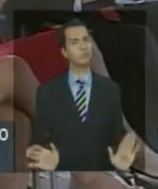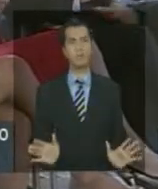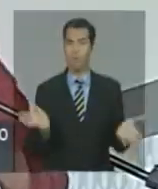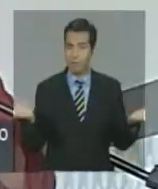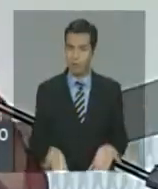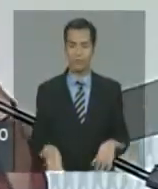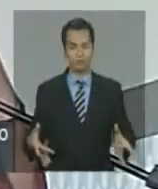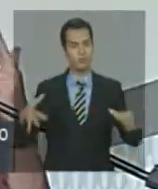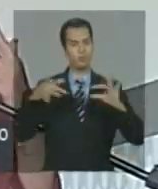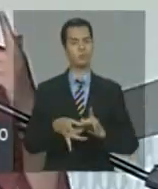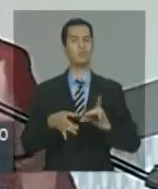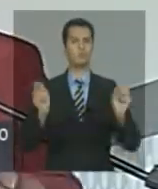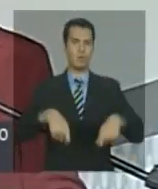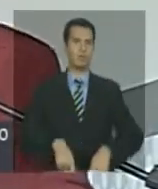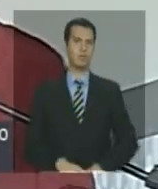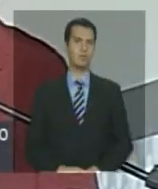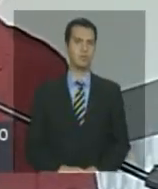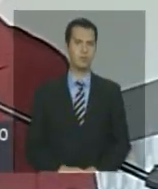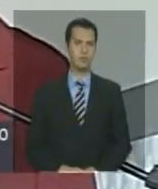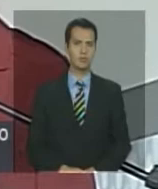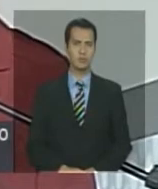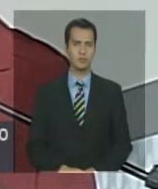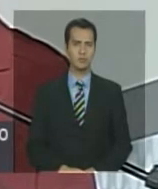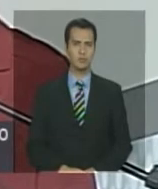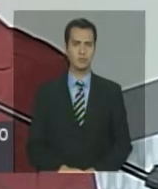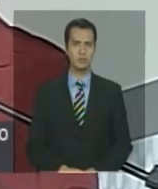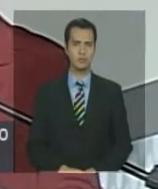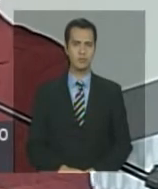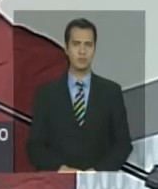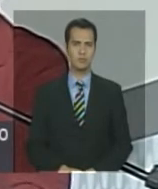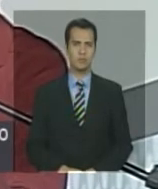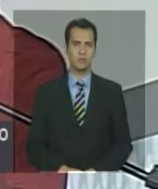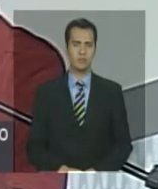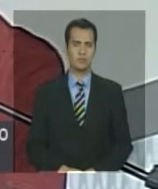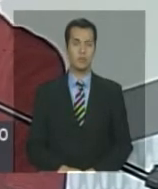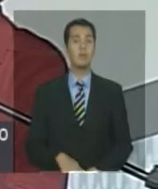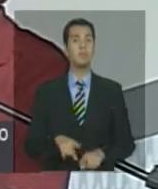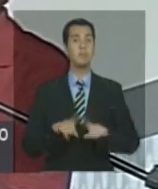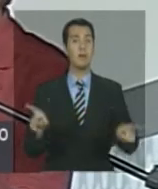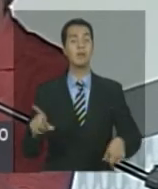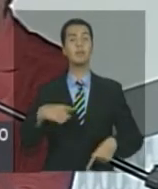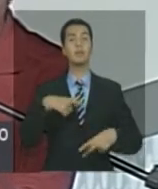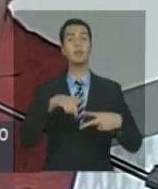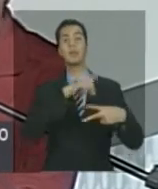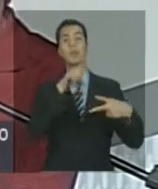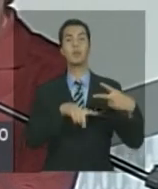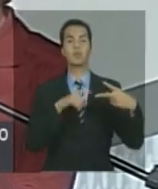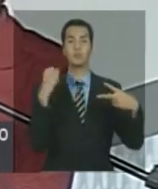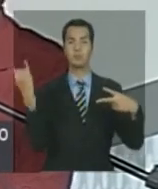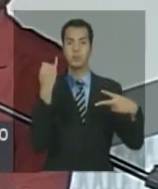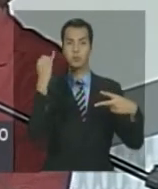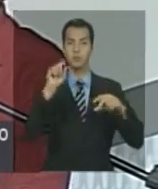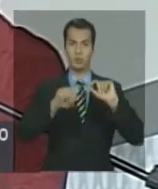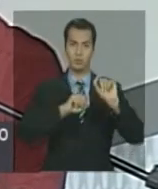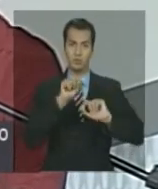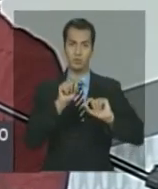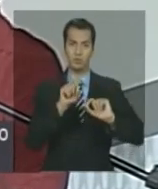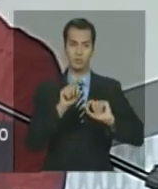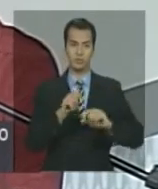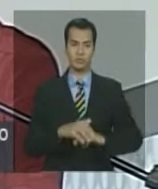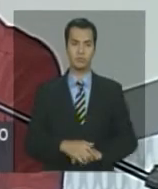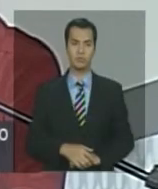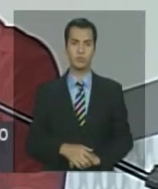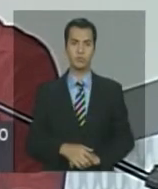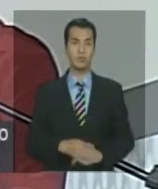Mas tem um outro fator que é muito importante, e esse fator é que isso se dá na contramão